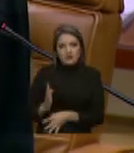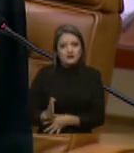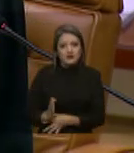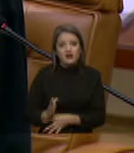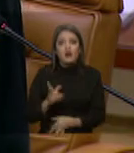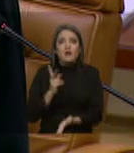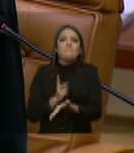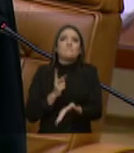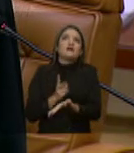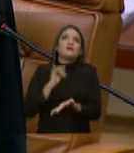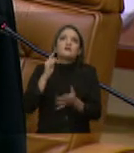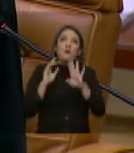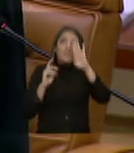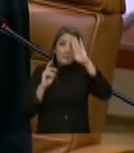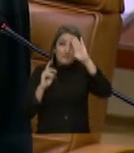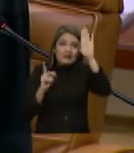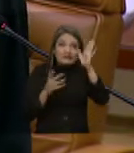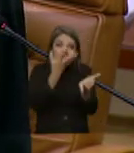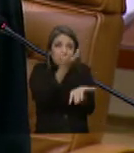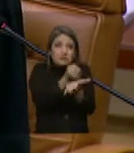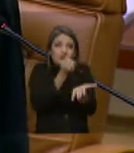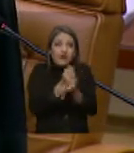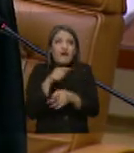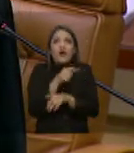o grande provedor em Dubai